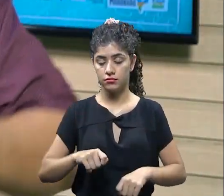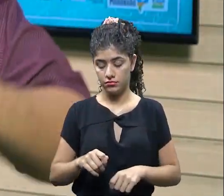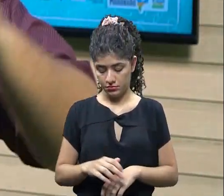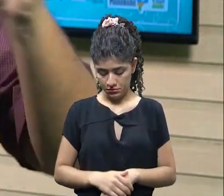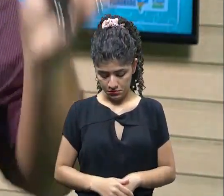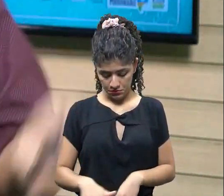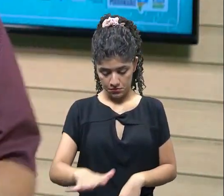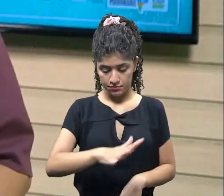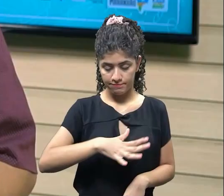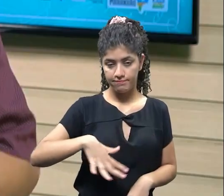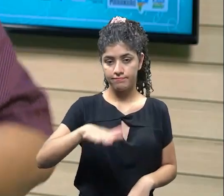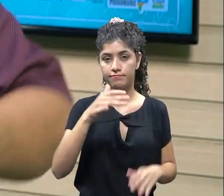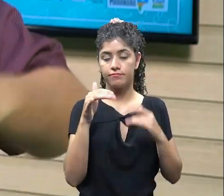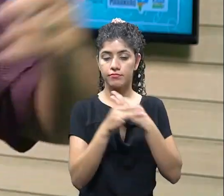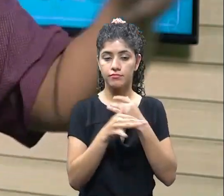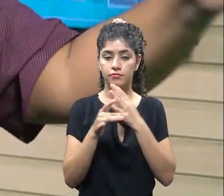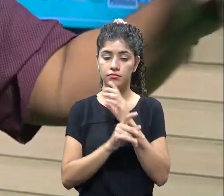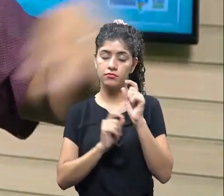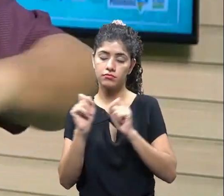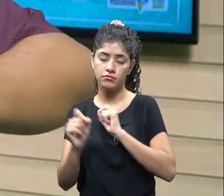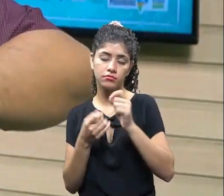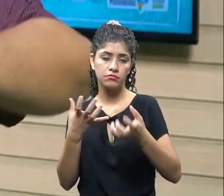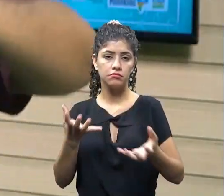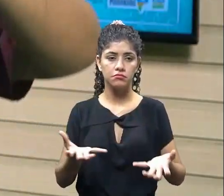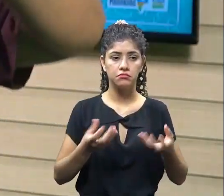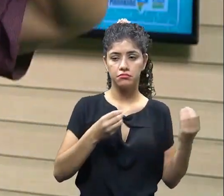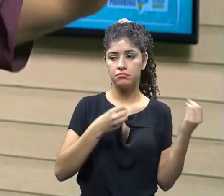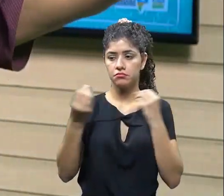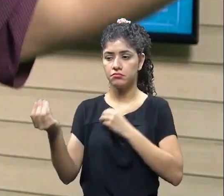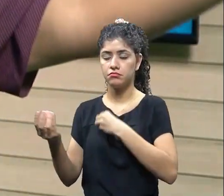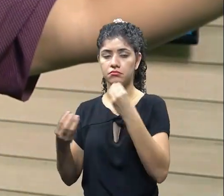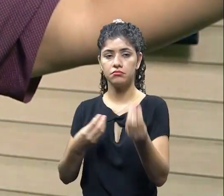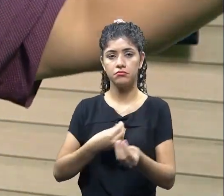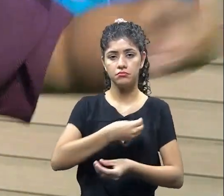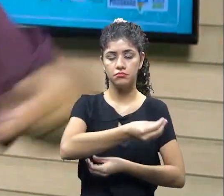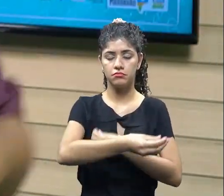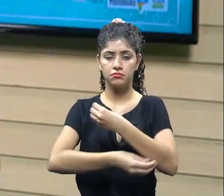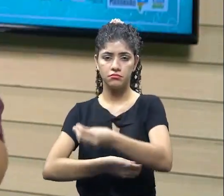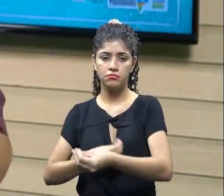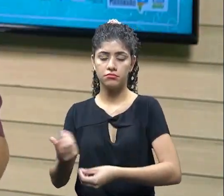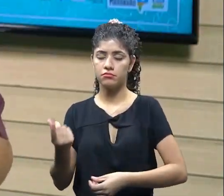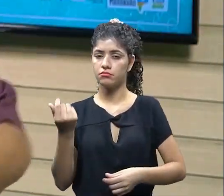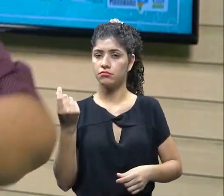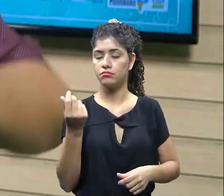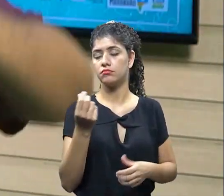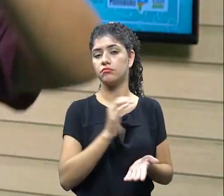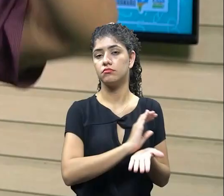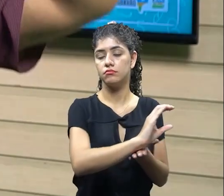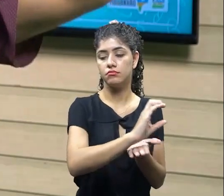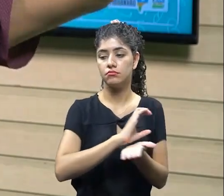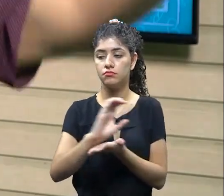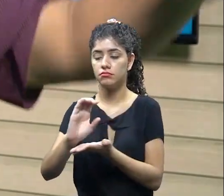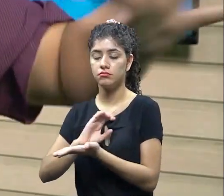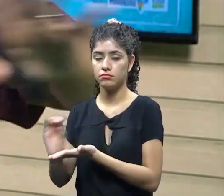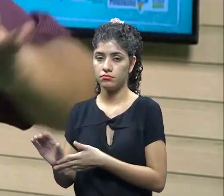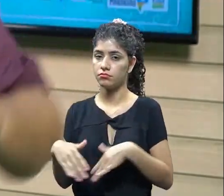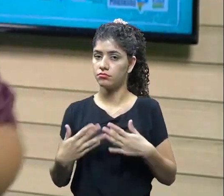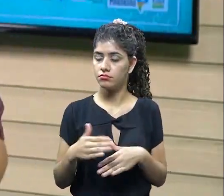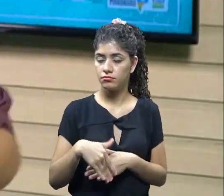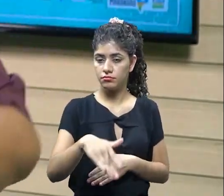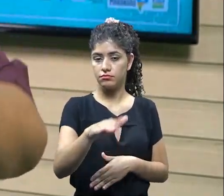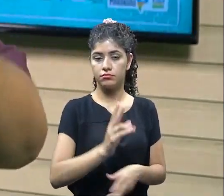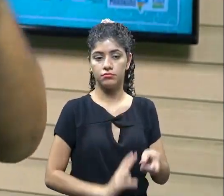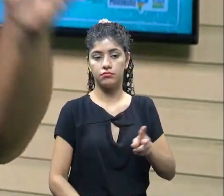é o plano geral da cidade para o que cada recurso vai, para onde vai recurso para educação, recurso para infraestrutura e assim